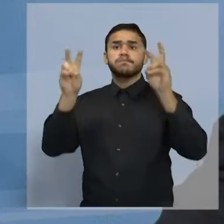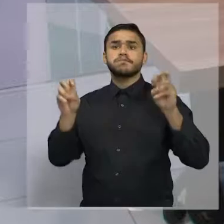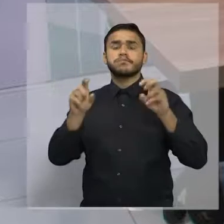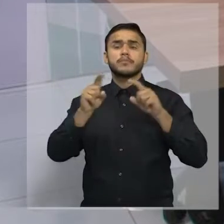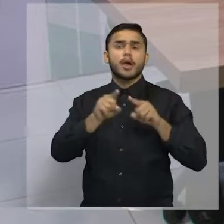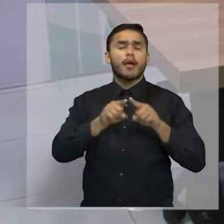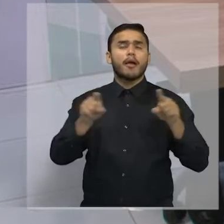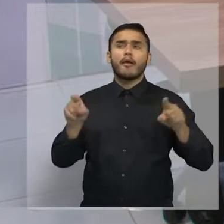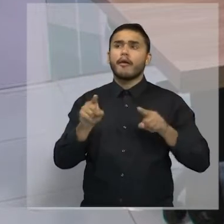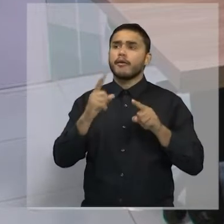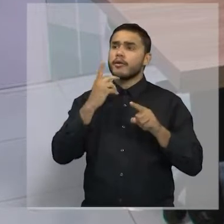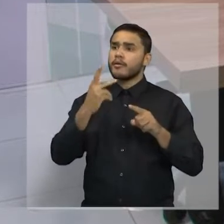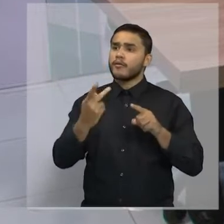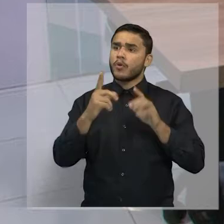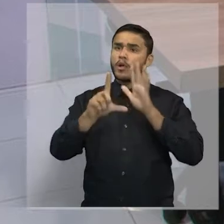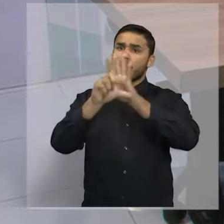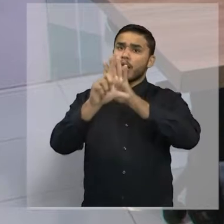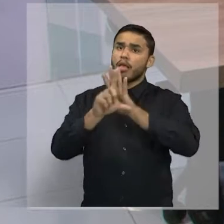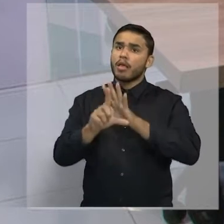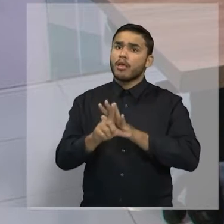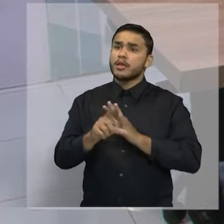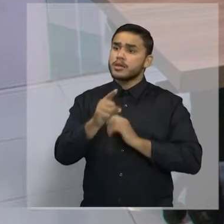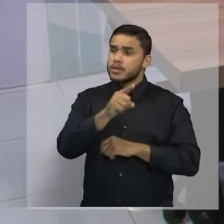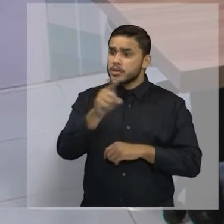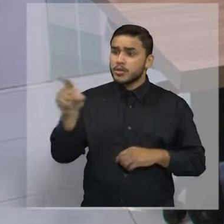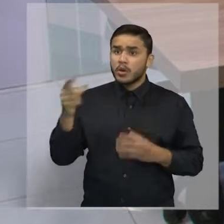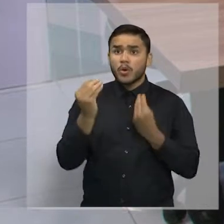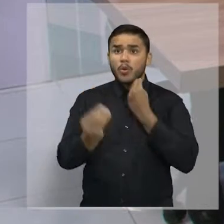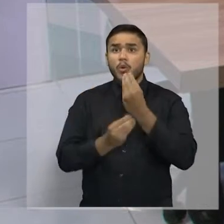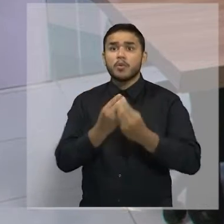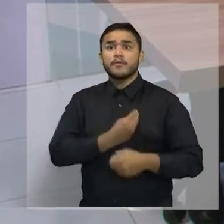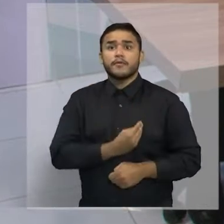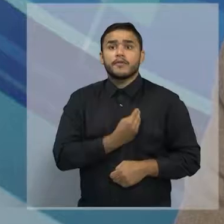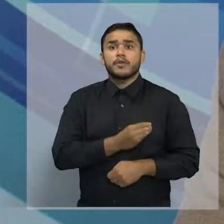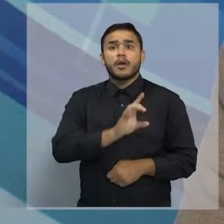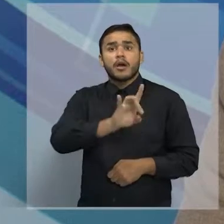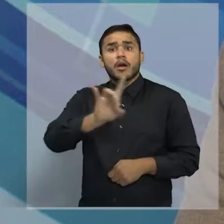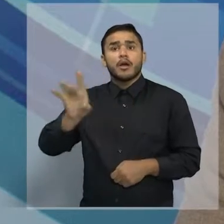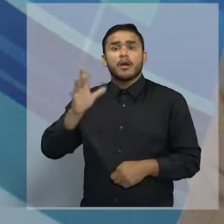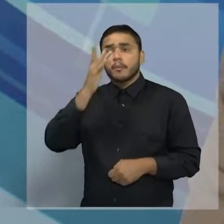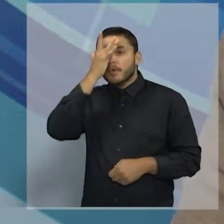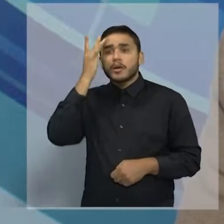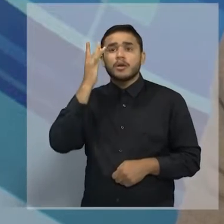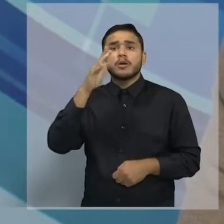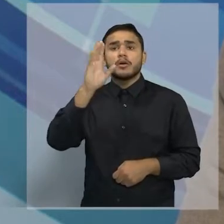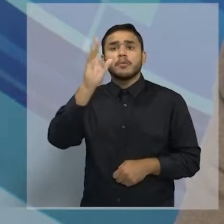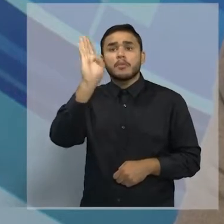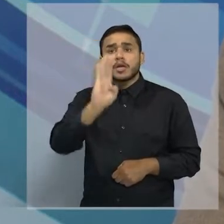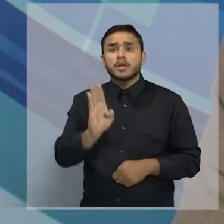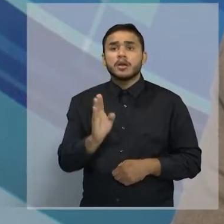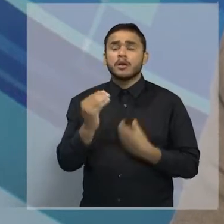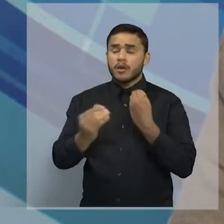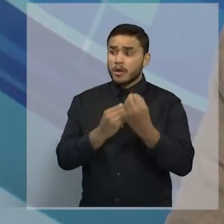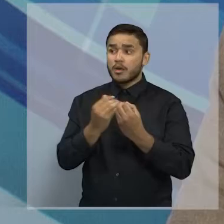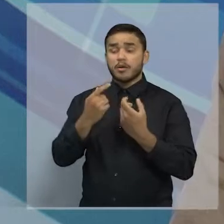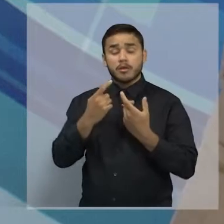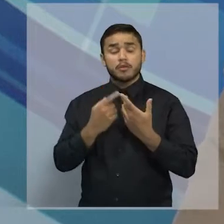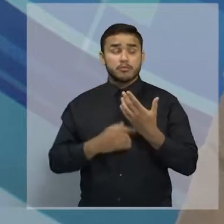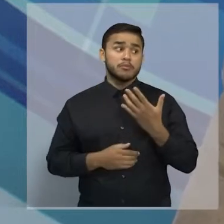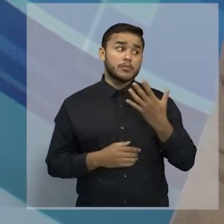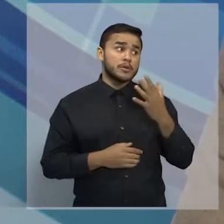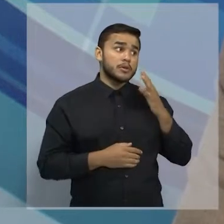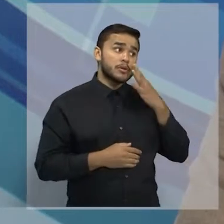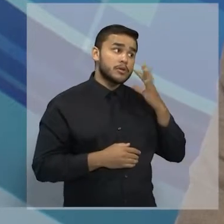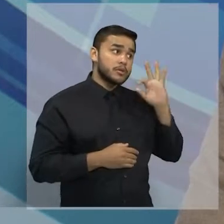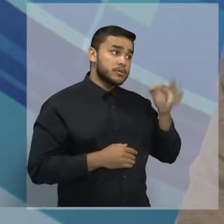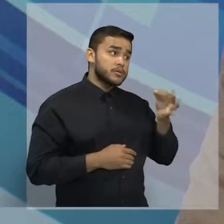dia. Do dia a dia. Precisa e se não acompanhar, a gente realmente pode ser pego de surpresa. Agora,